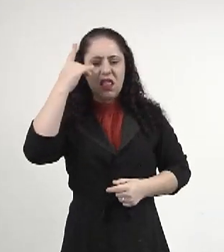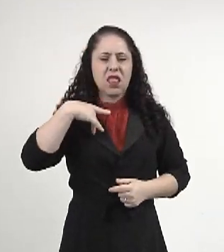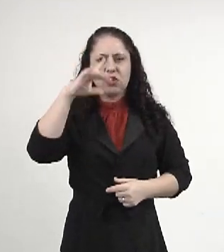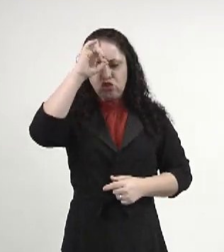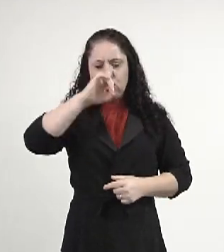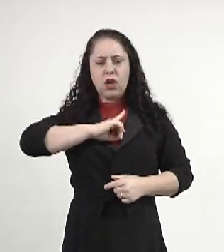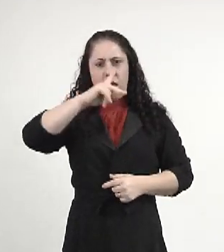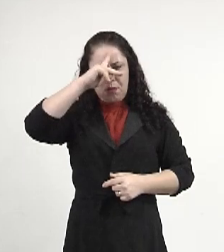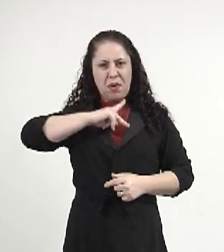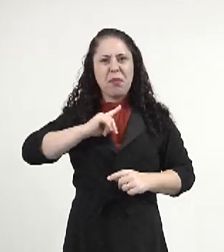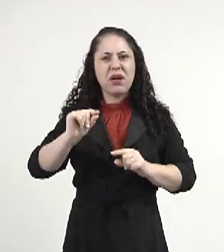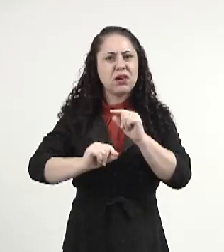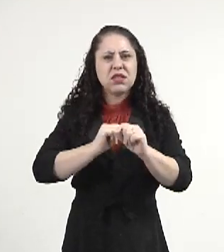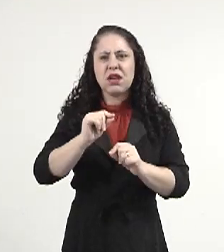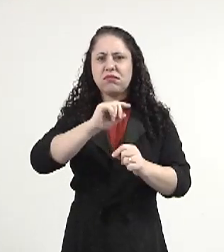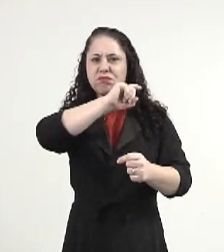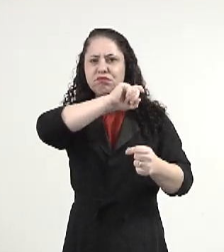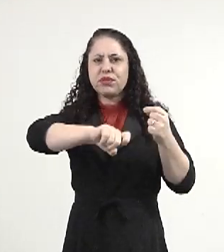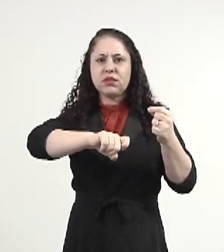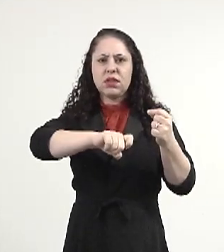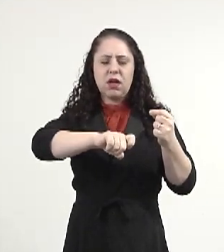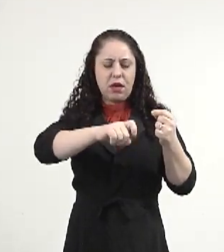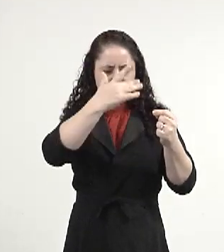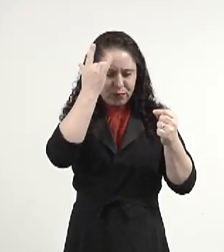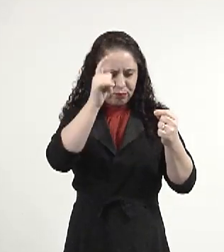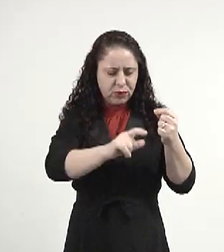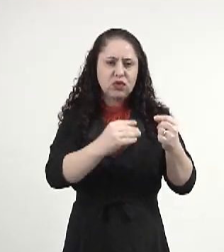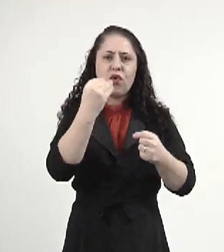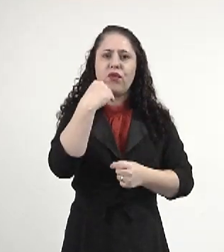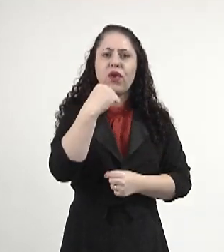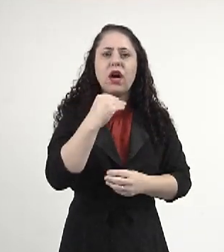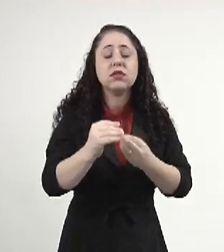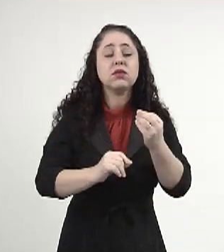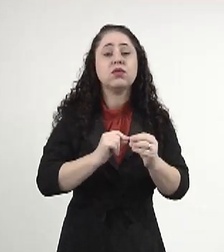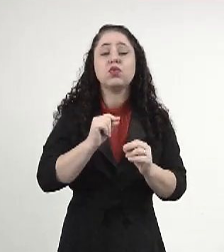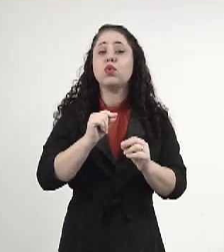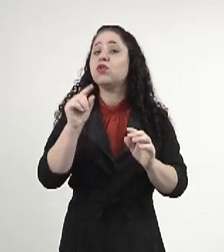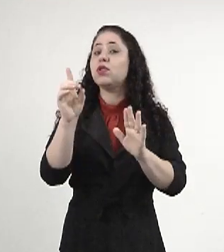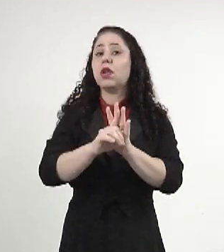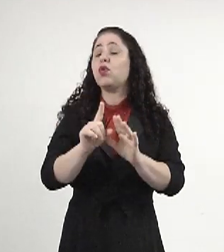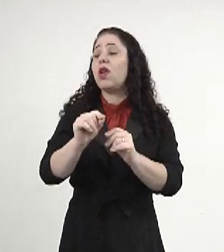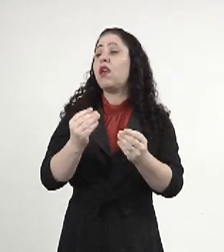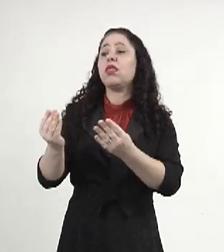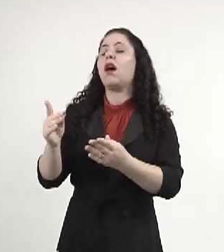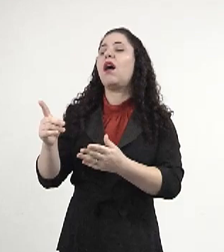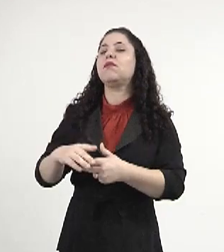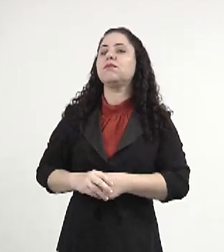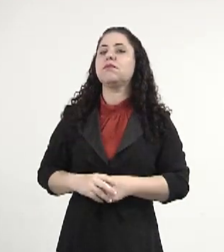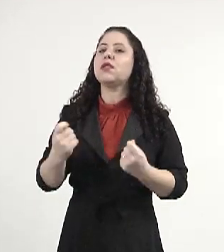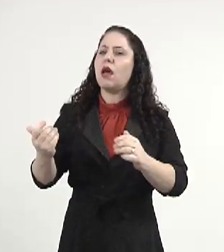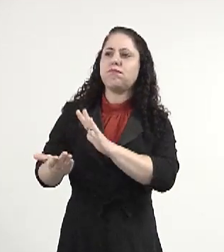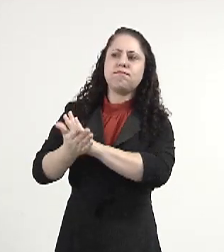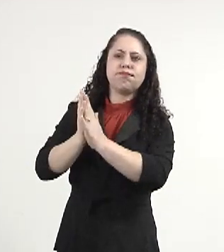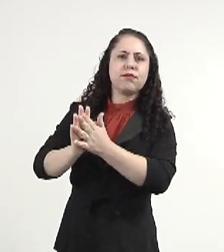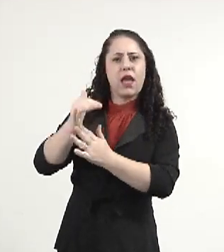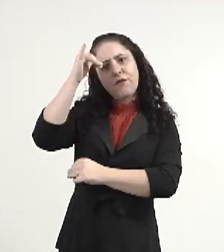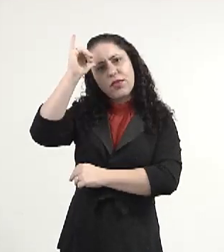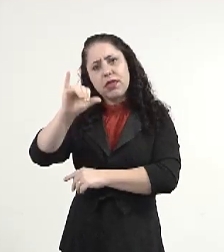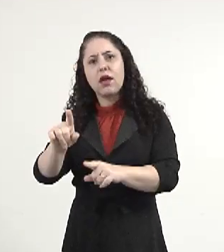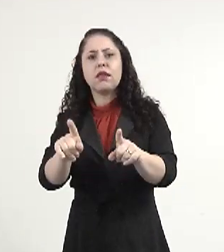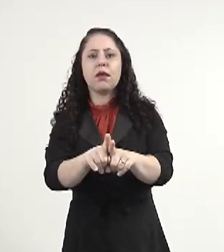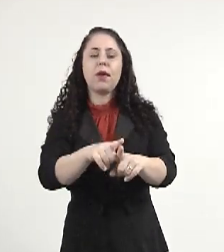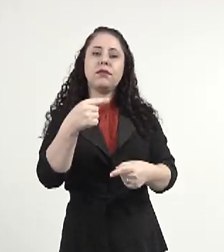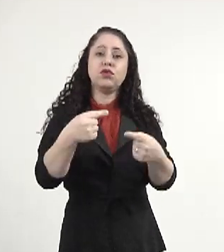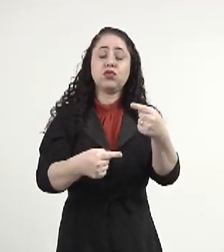de violentar uma pessoa mais frágil. O que é que dá esse direito? Ora, nós precisamos combater isso e prevenir. A gente